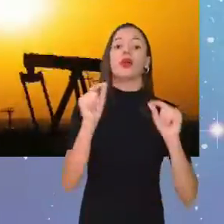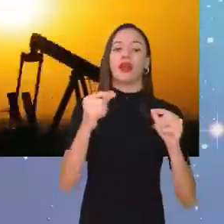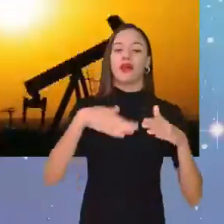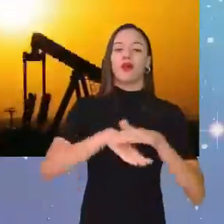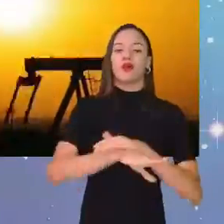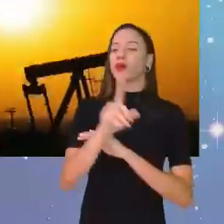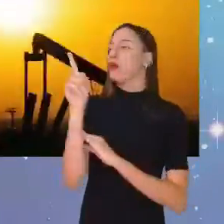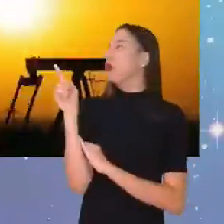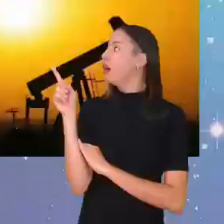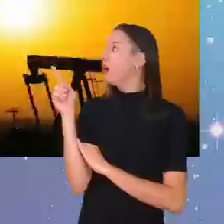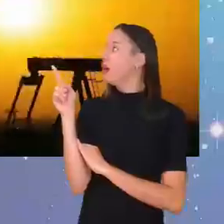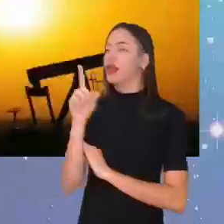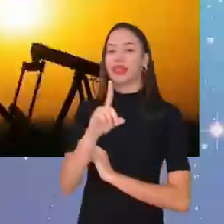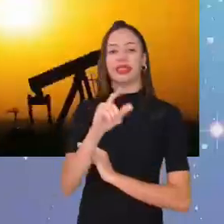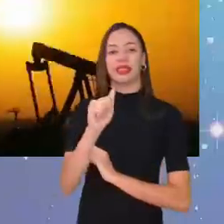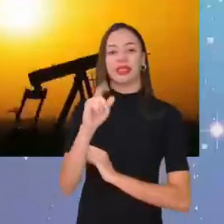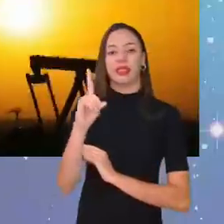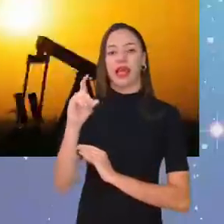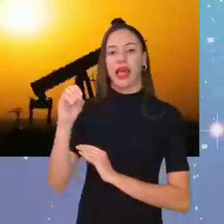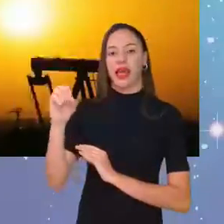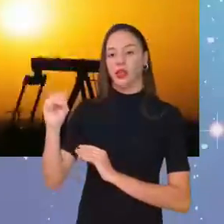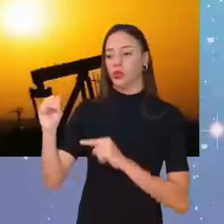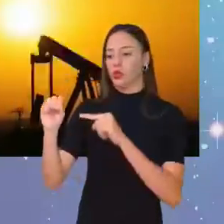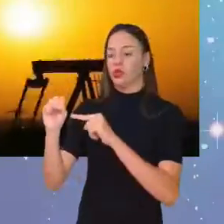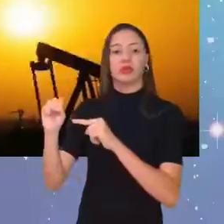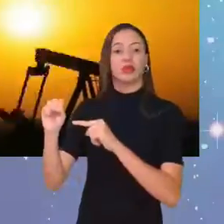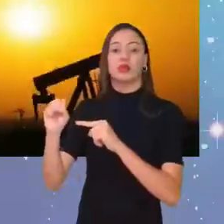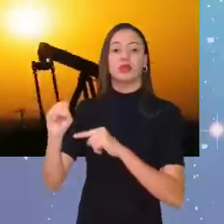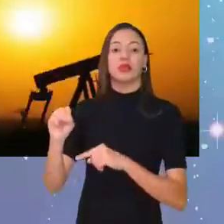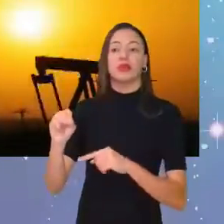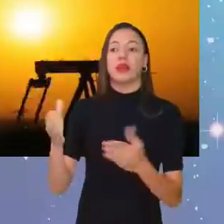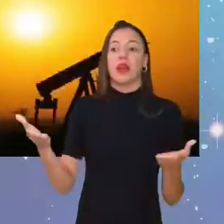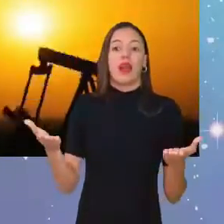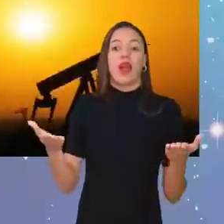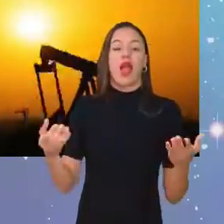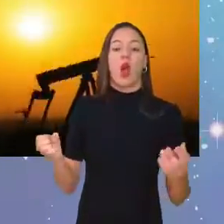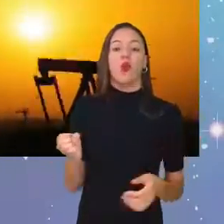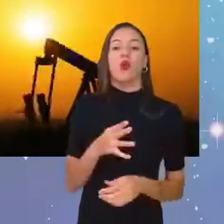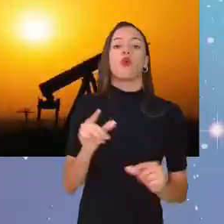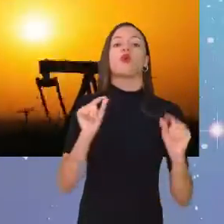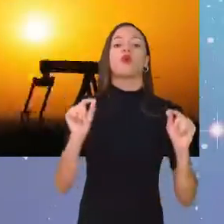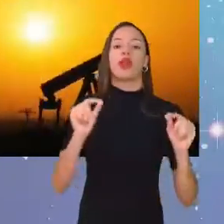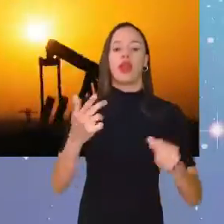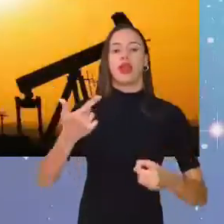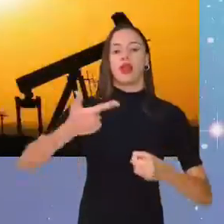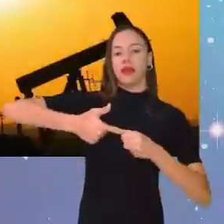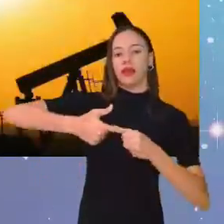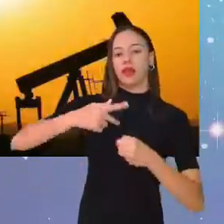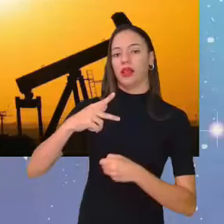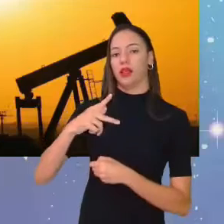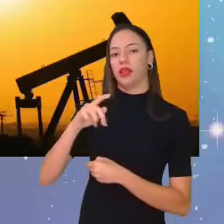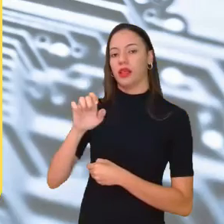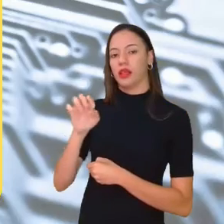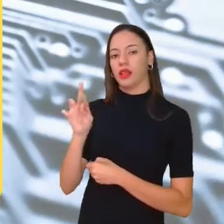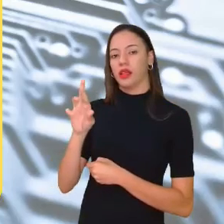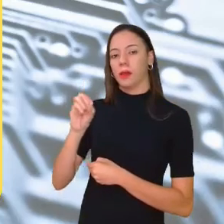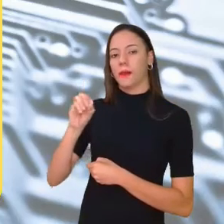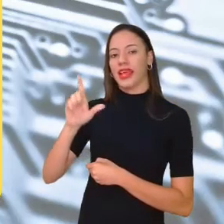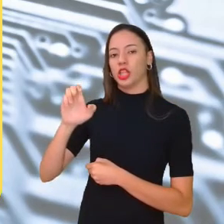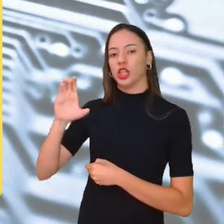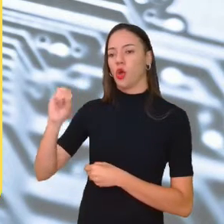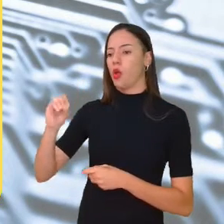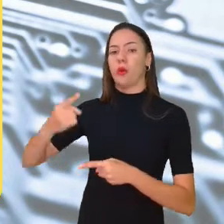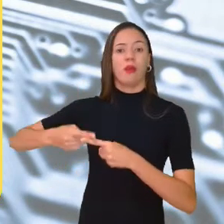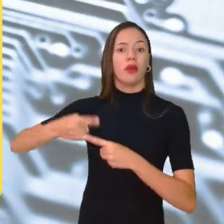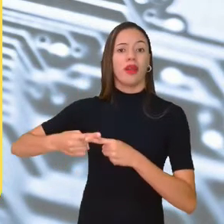dados, ele é o novo petróleo, porque quem detém informação detém o poder, né? Então a gente vai perceber, quando